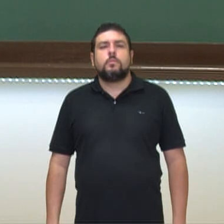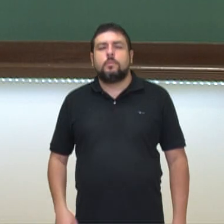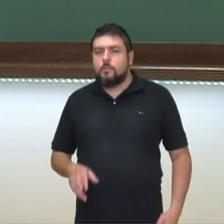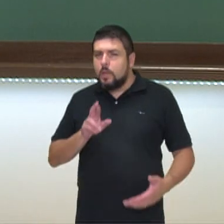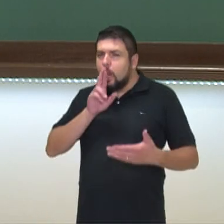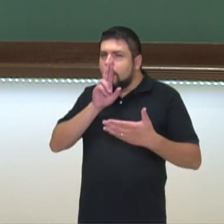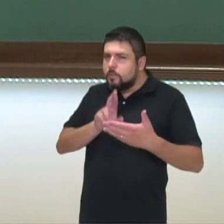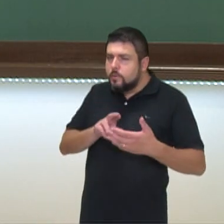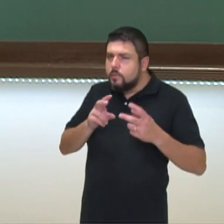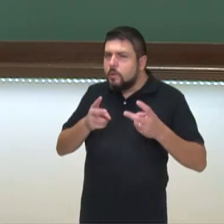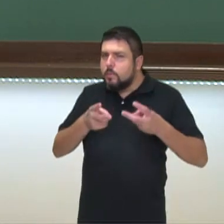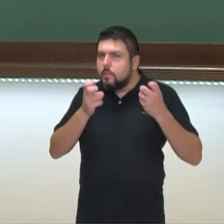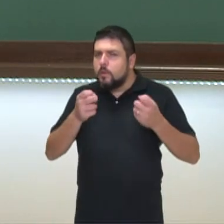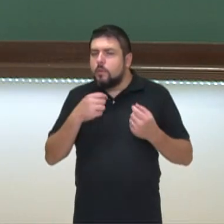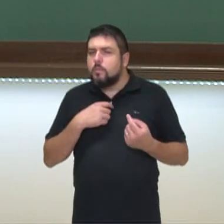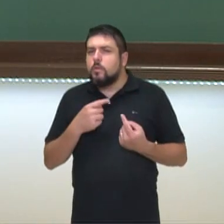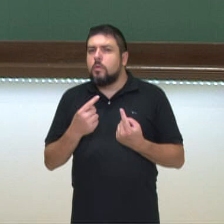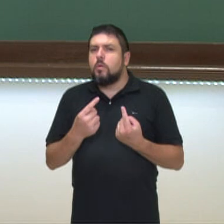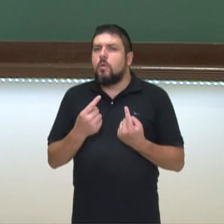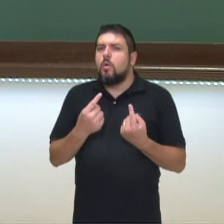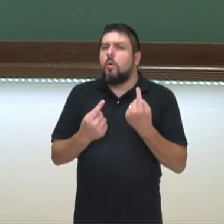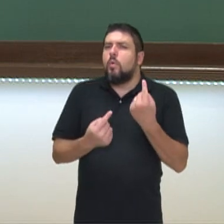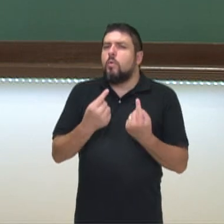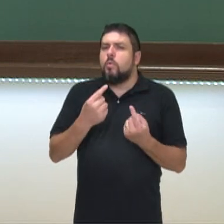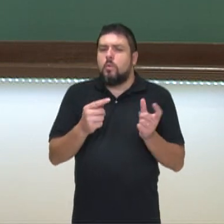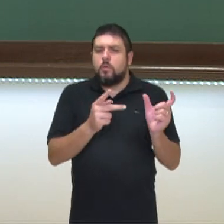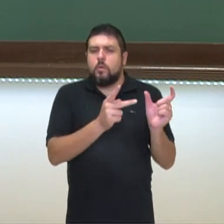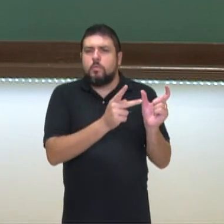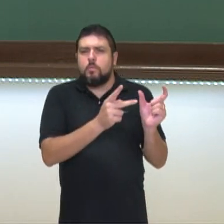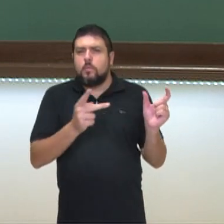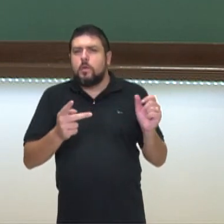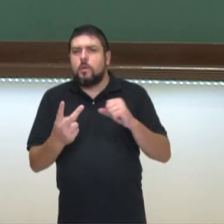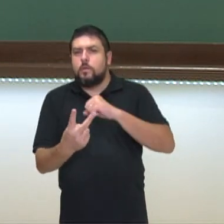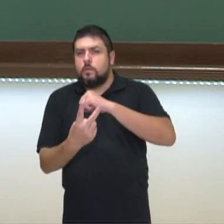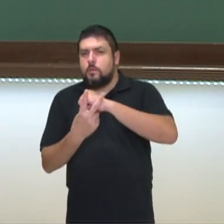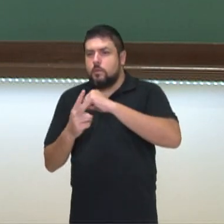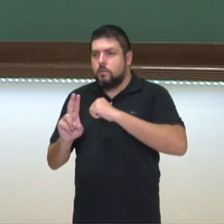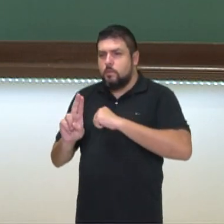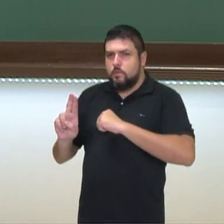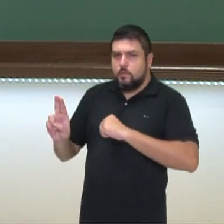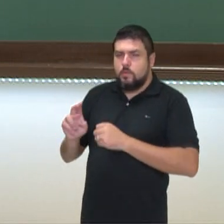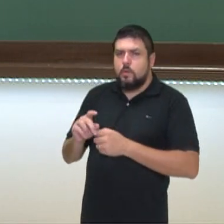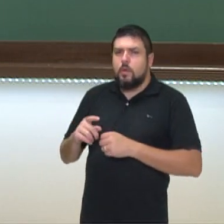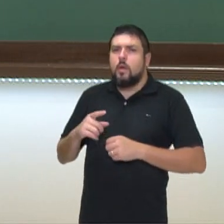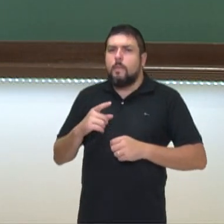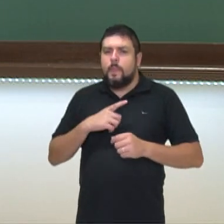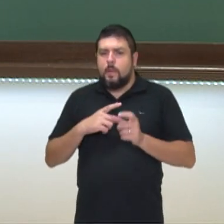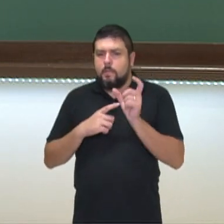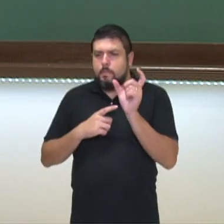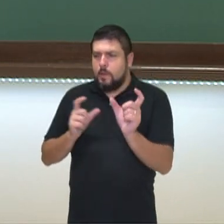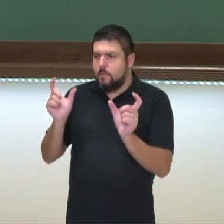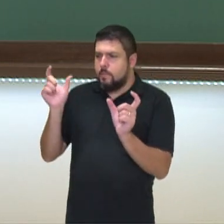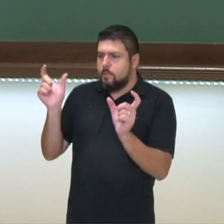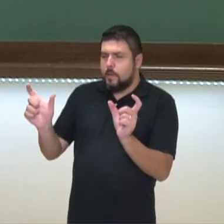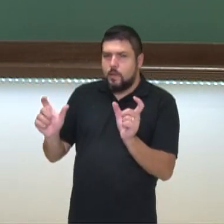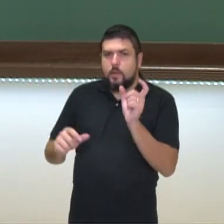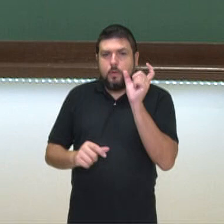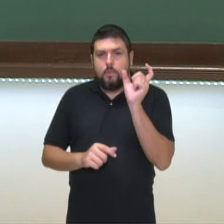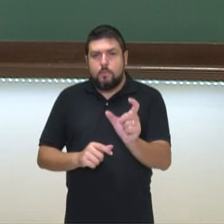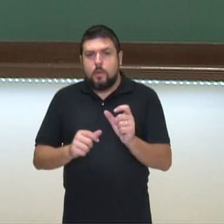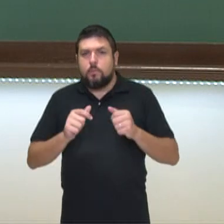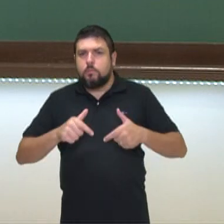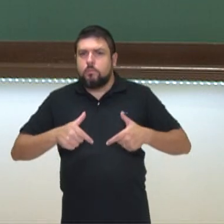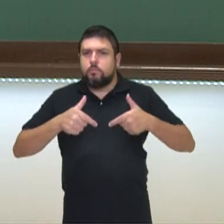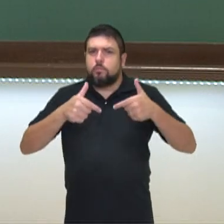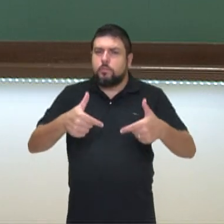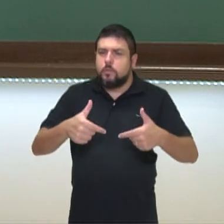Respondeu, conseguiu identificar quais orações têm a ocorrência do predicado verbo nominal, 2 núcleos, verbo nocional e